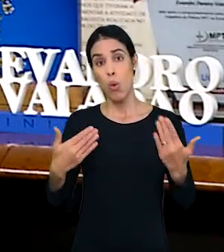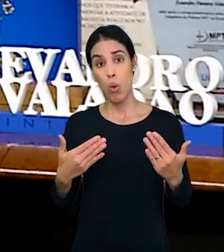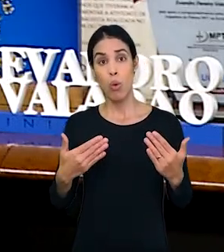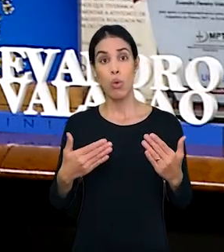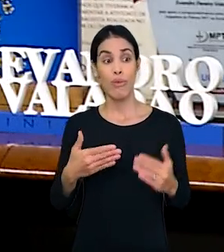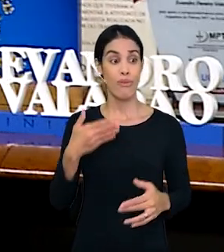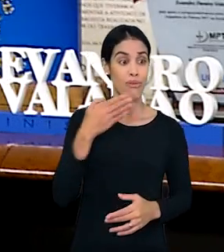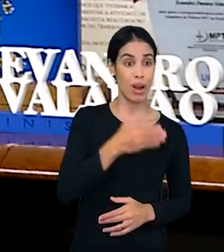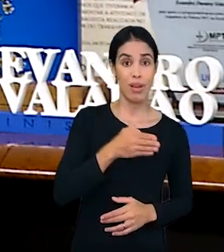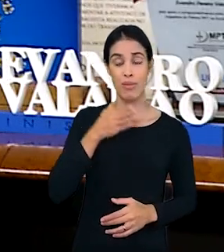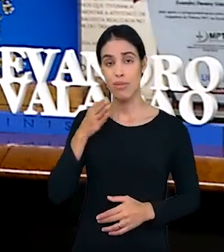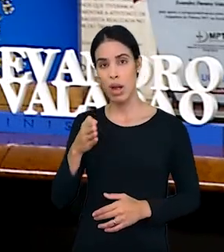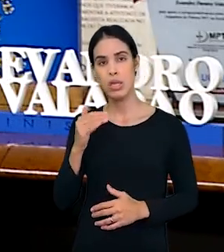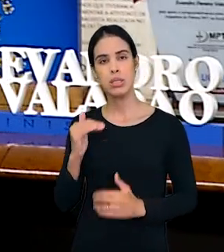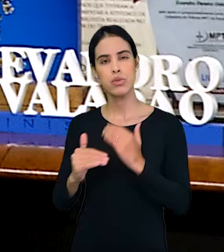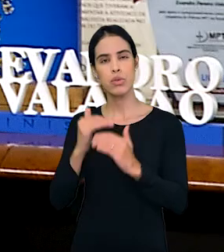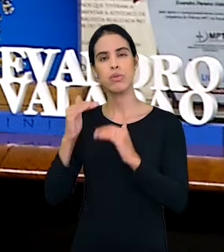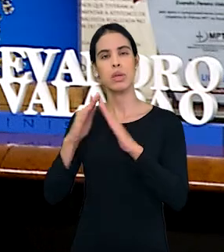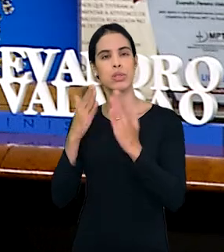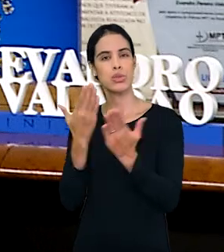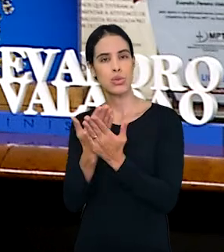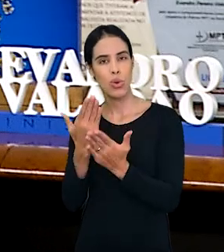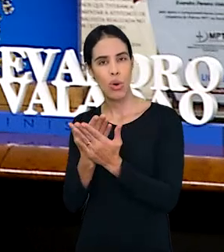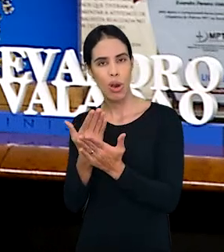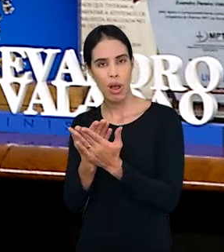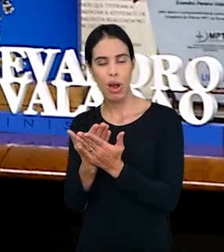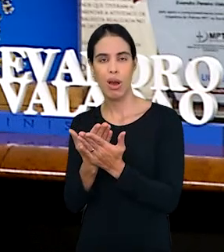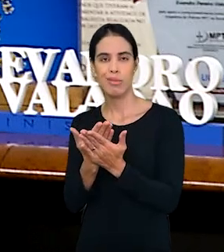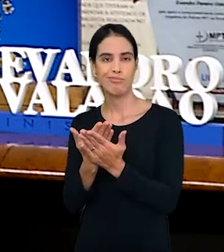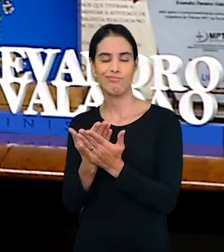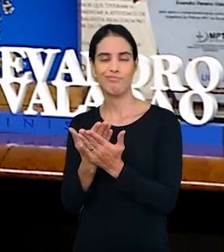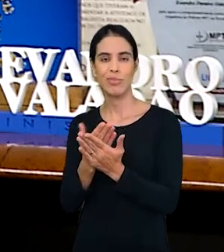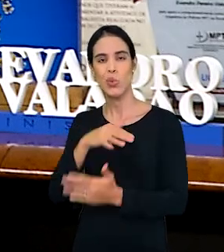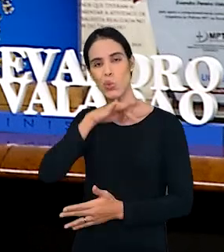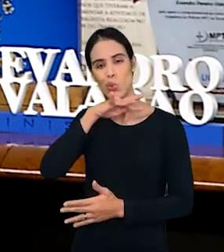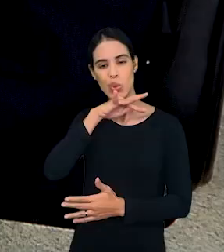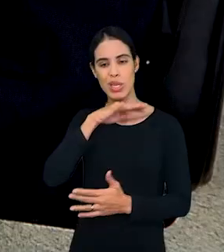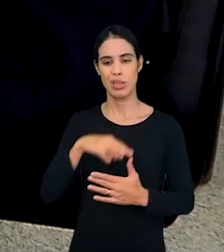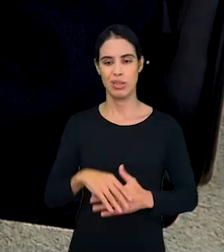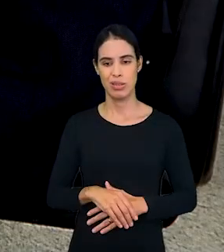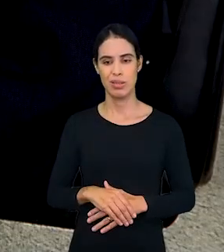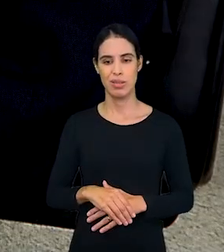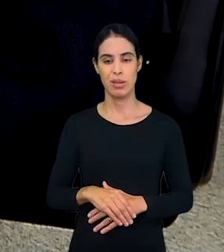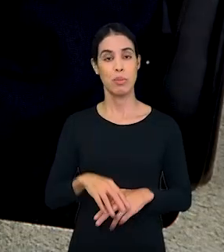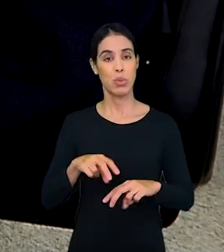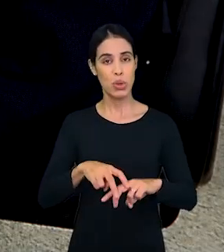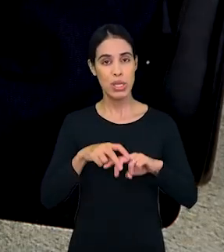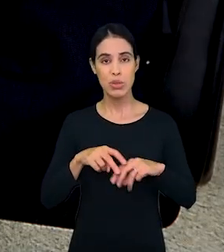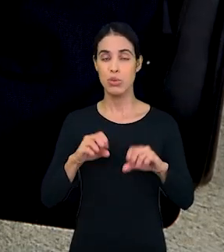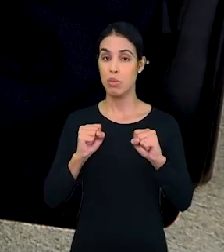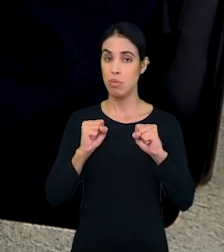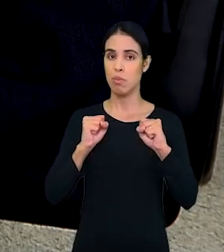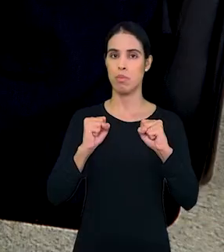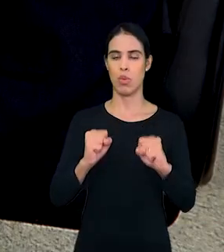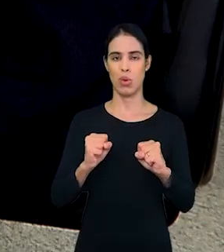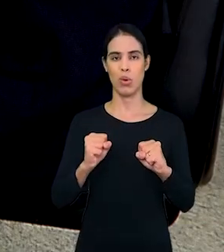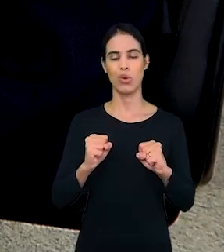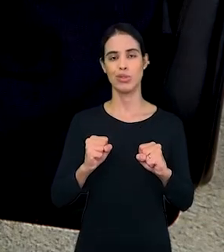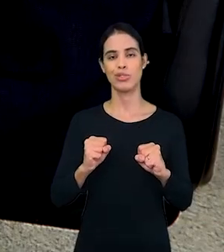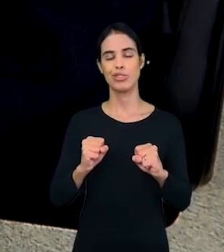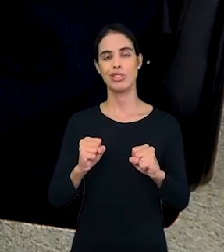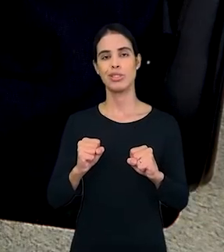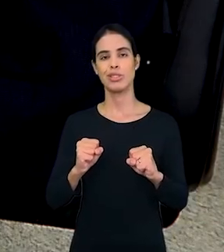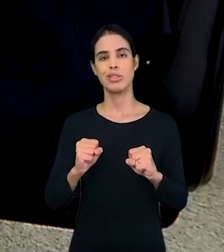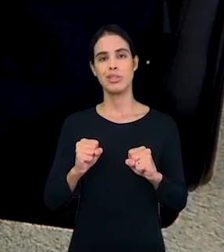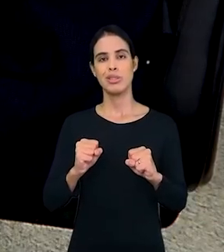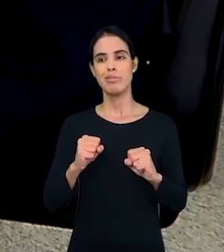escolar, isso leva no futuro a que essa criança, quando adulta, seja um adulto vulnerável e até que